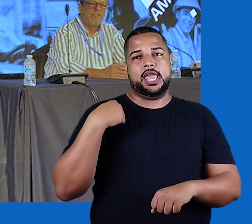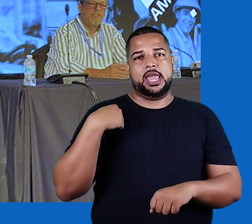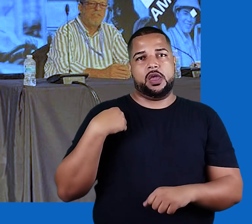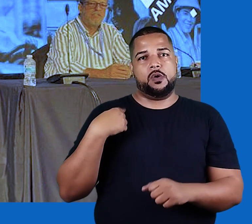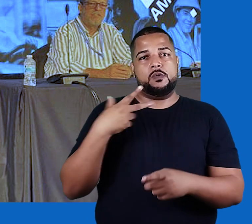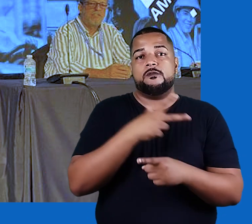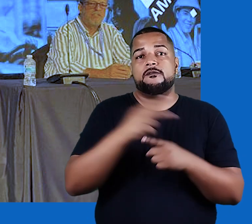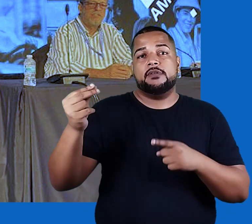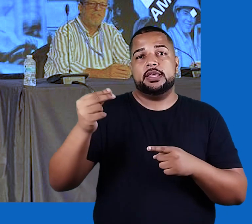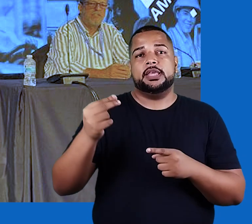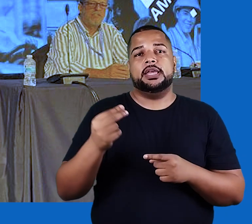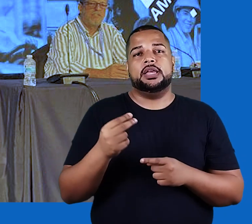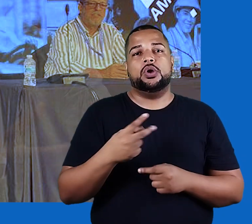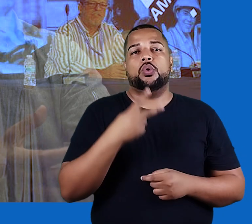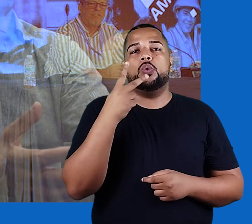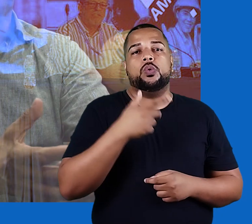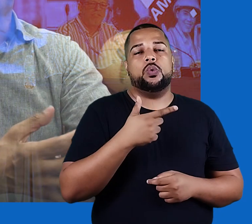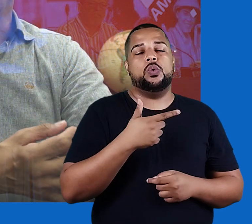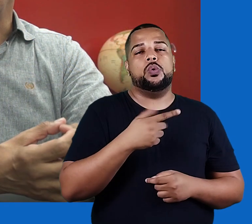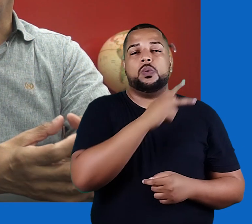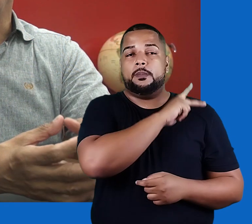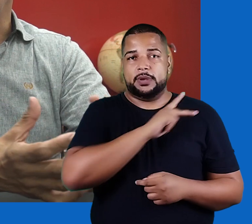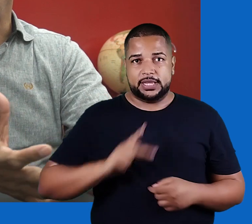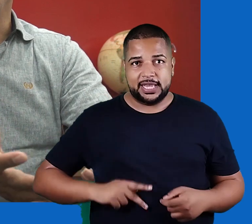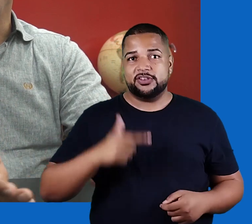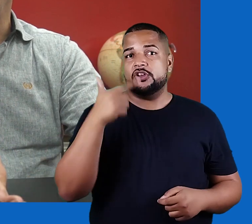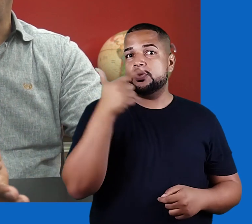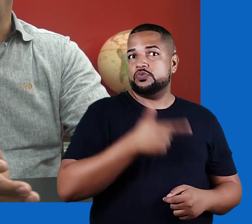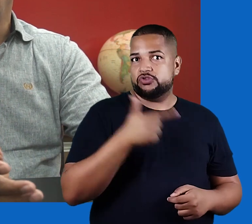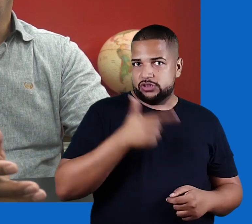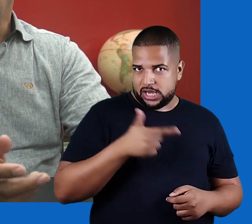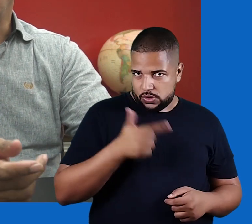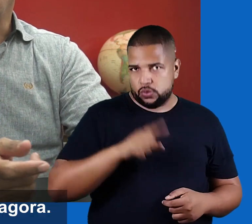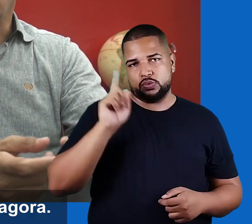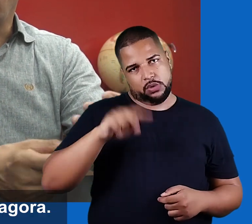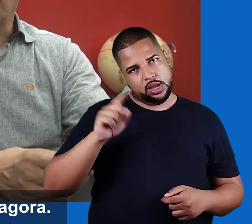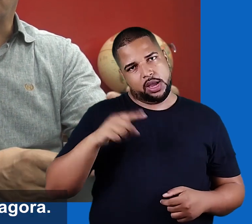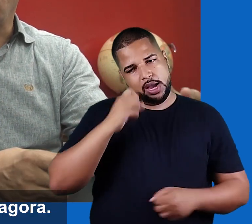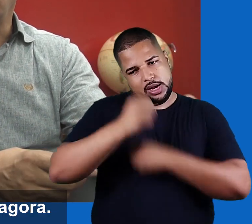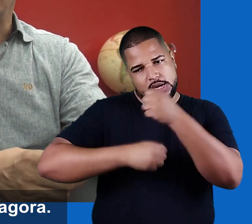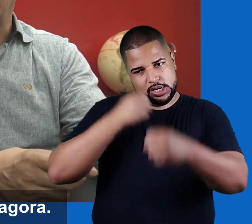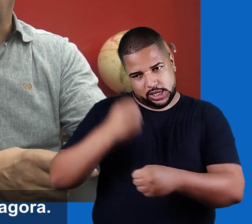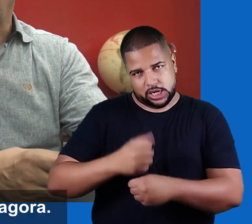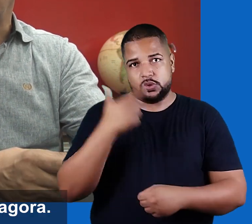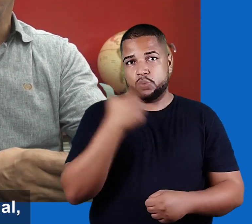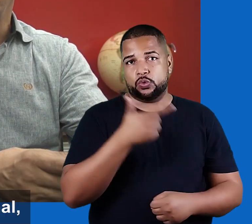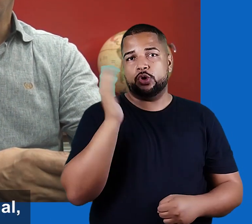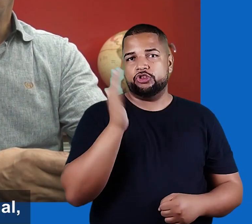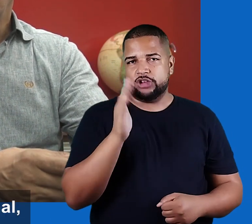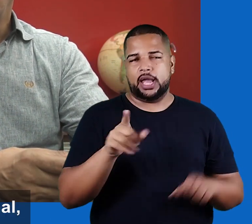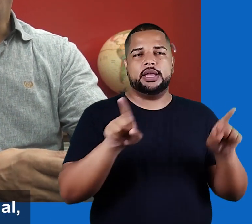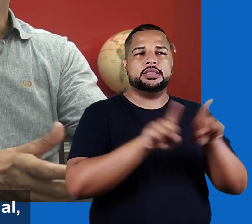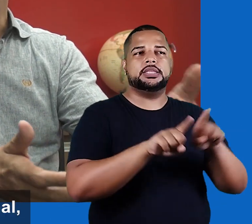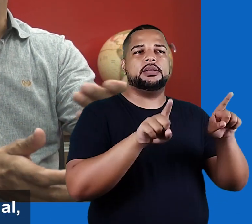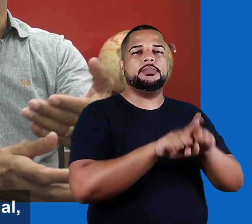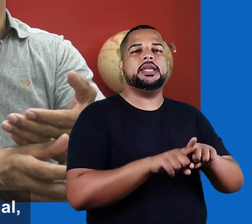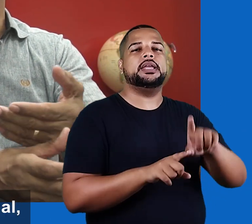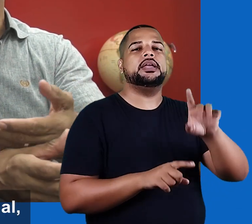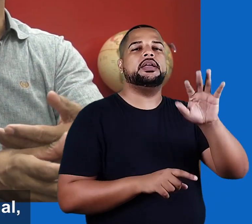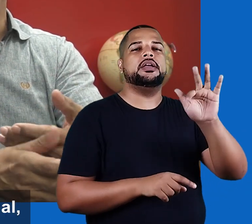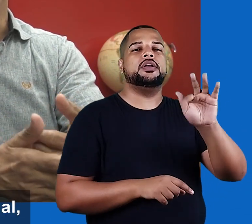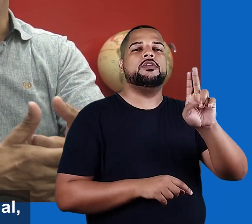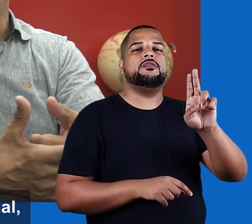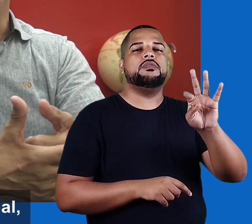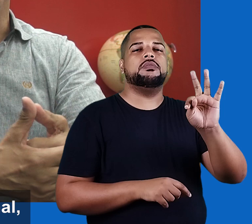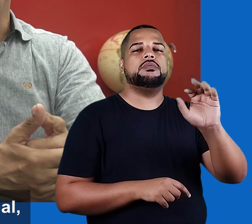indicado e fui eleito lá vice-presidente mundial da seção de transporte rodoviário. Lá eu vou indo para o 2º mandato agora. A FUTAC,